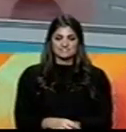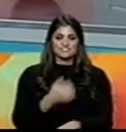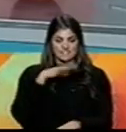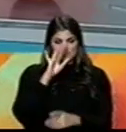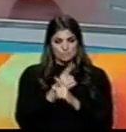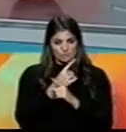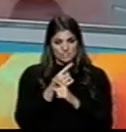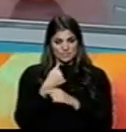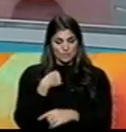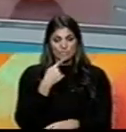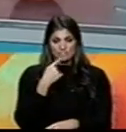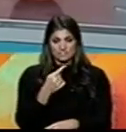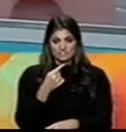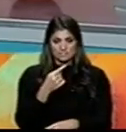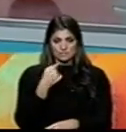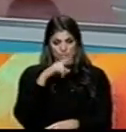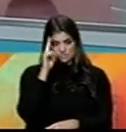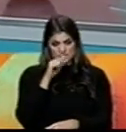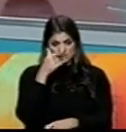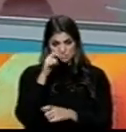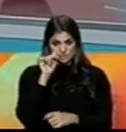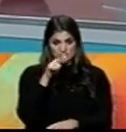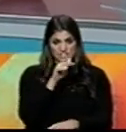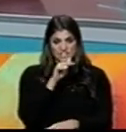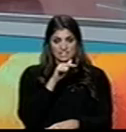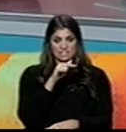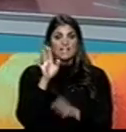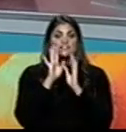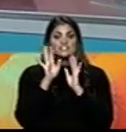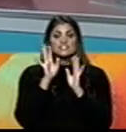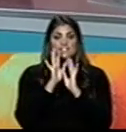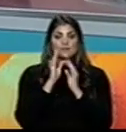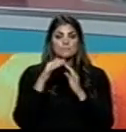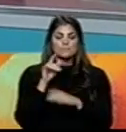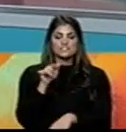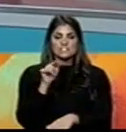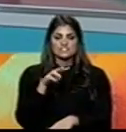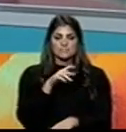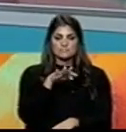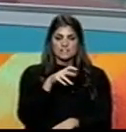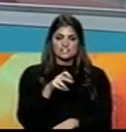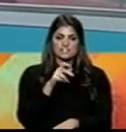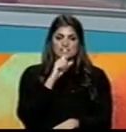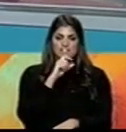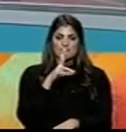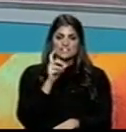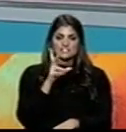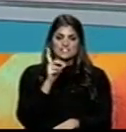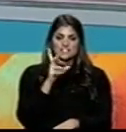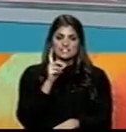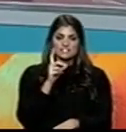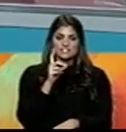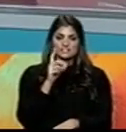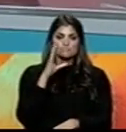Diz-me. Eu disse, não sei se os nossos telespectadores tomaram atenção, mas esta massa dá para cerca de 16 pãezinhos. 15,